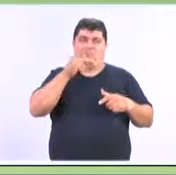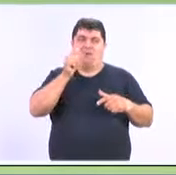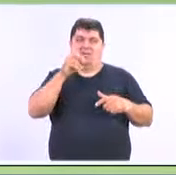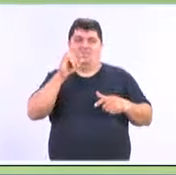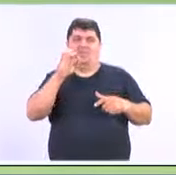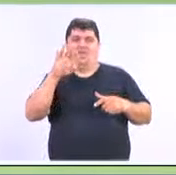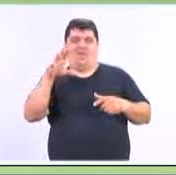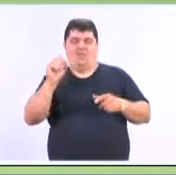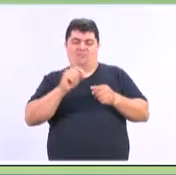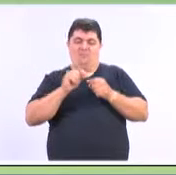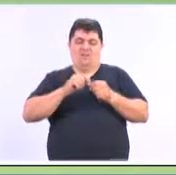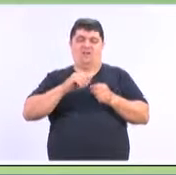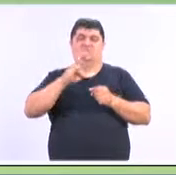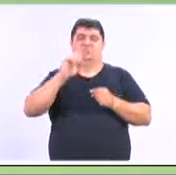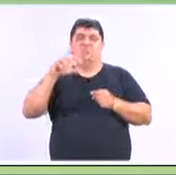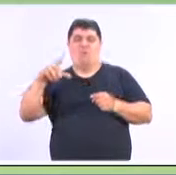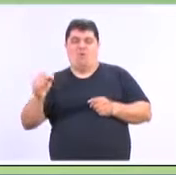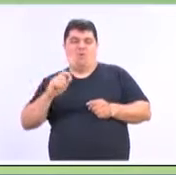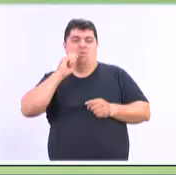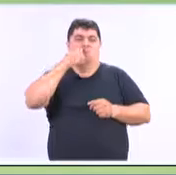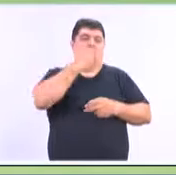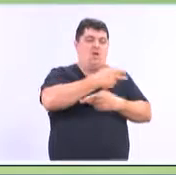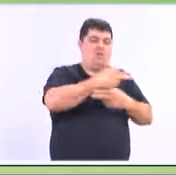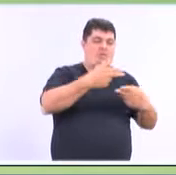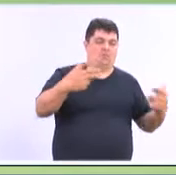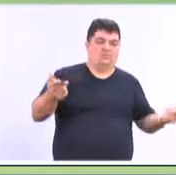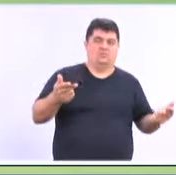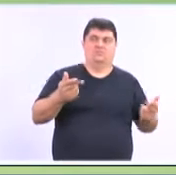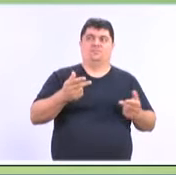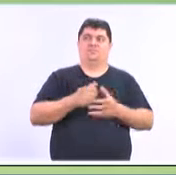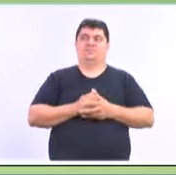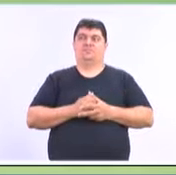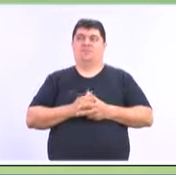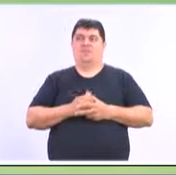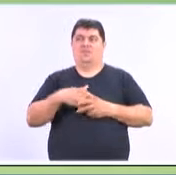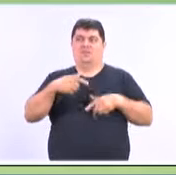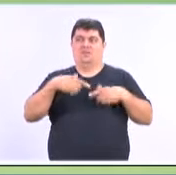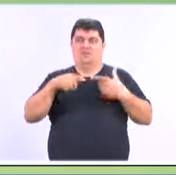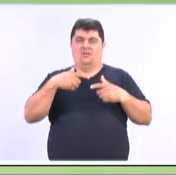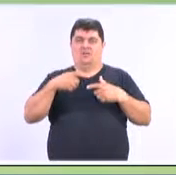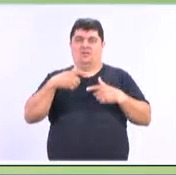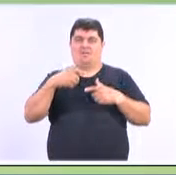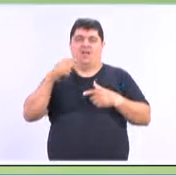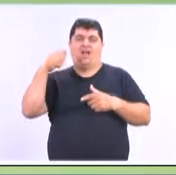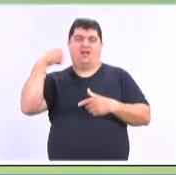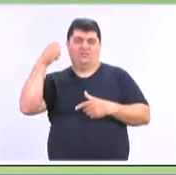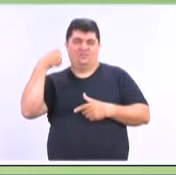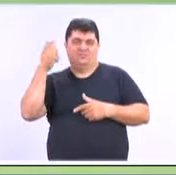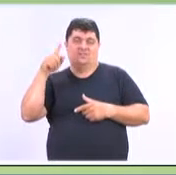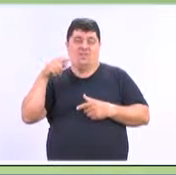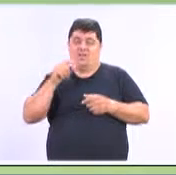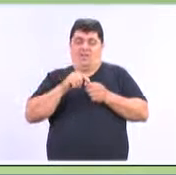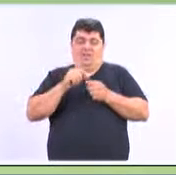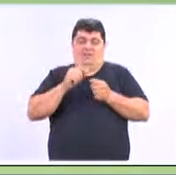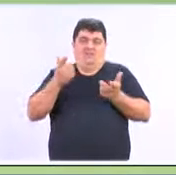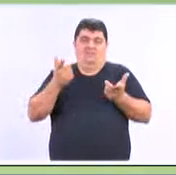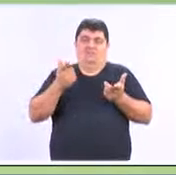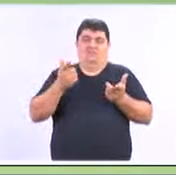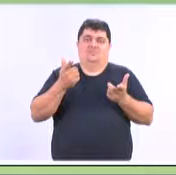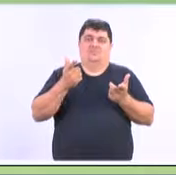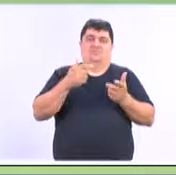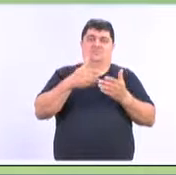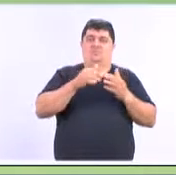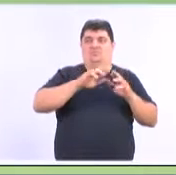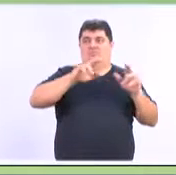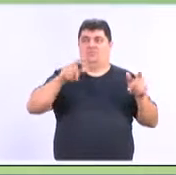pão e outras guloseimas. O fruto do trabalho do artista é a sua obra de arte, né? O fruto